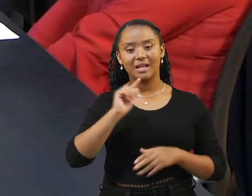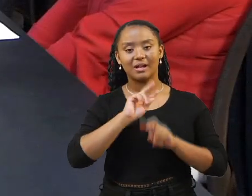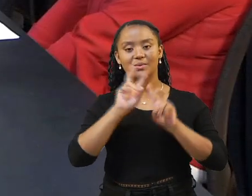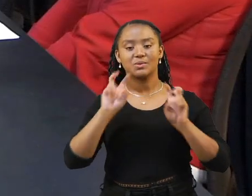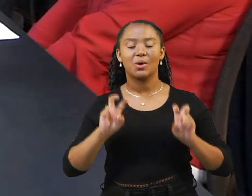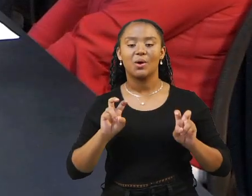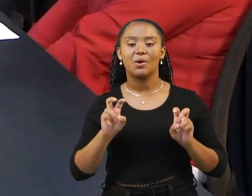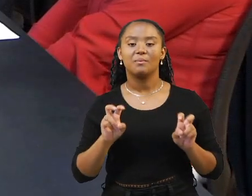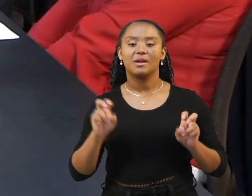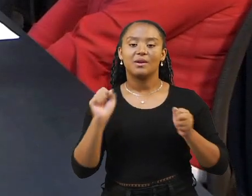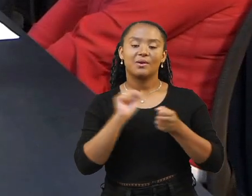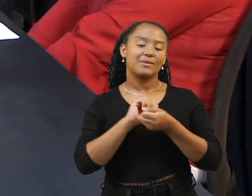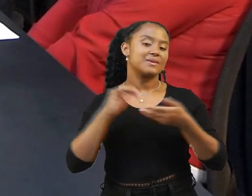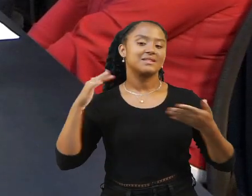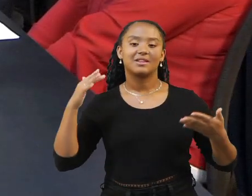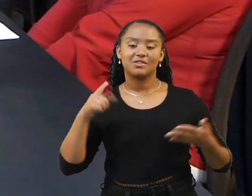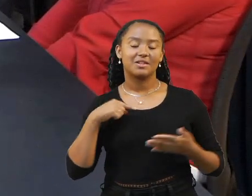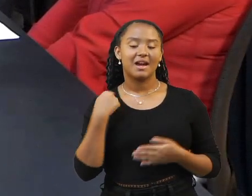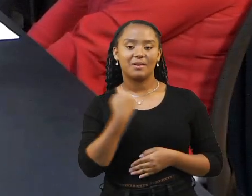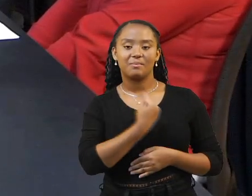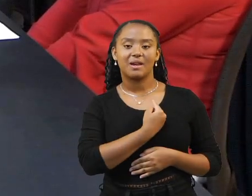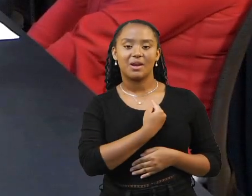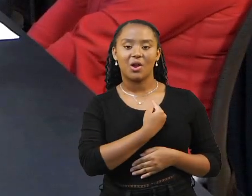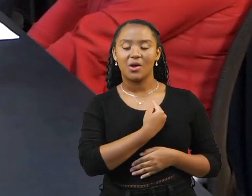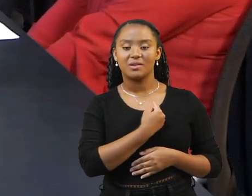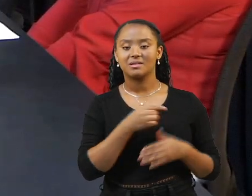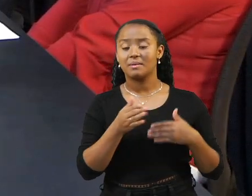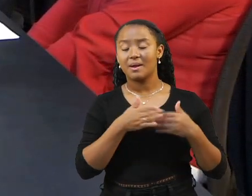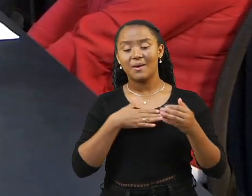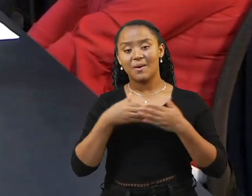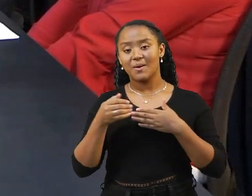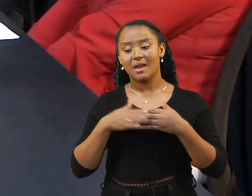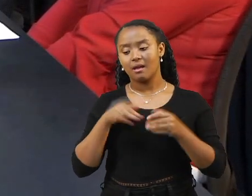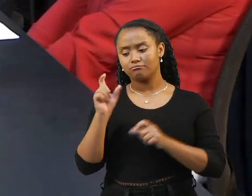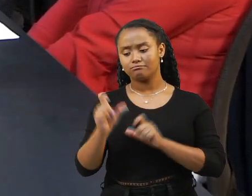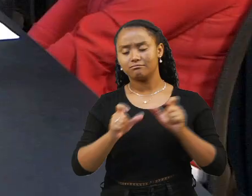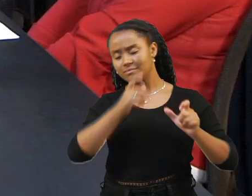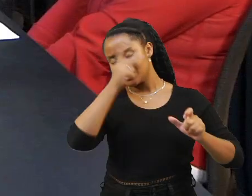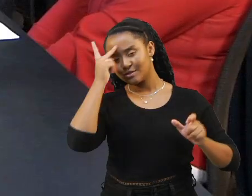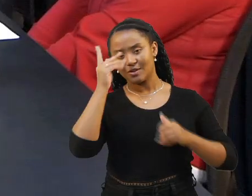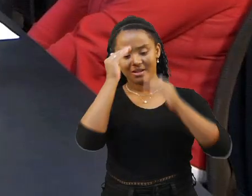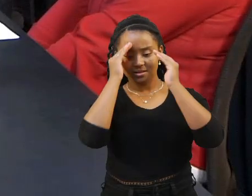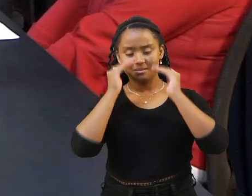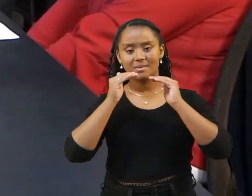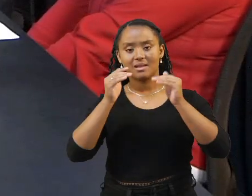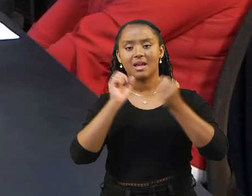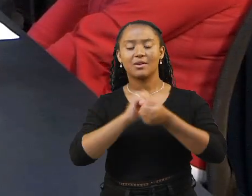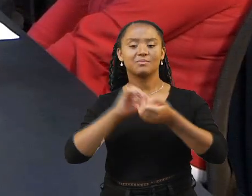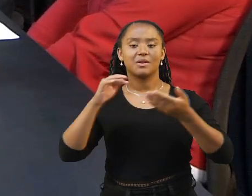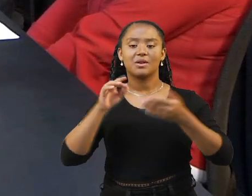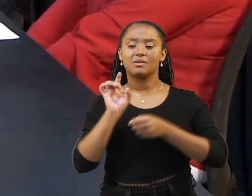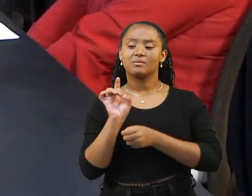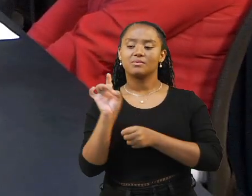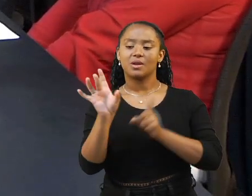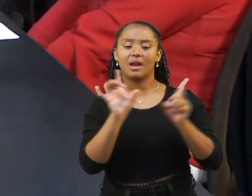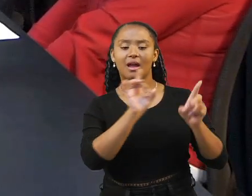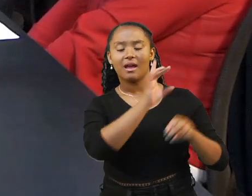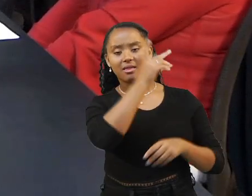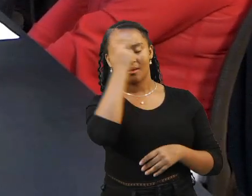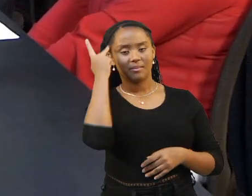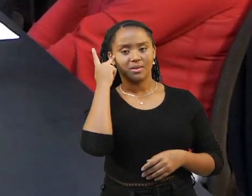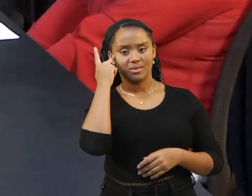gente aprender um pouquinho com ela também do que é extraordinário para a gente, para qualquer um, né?